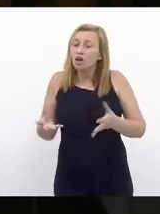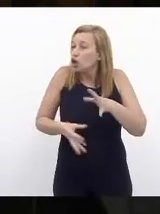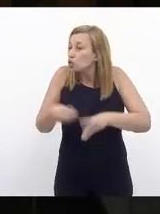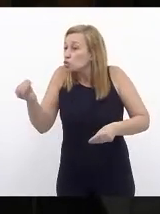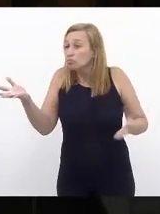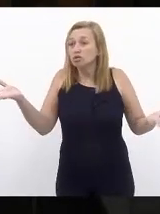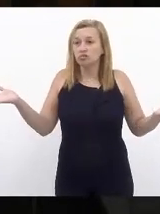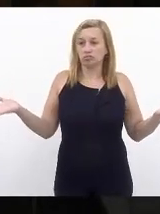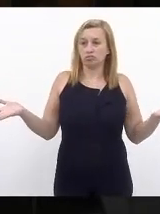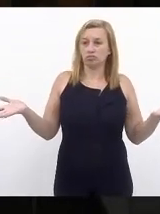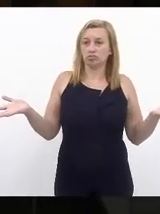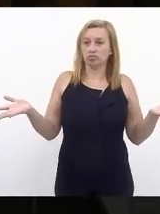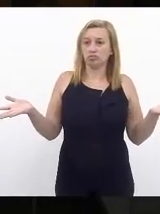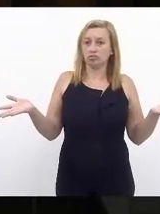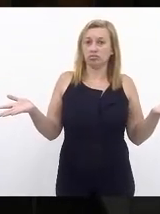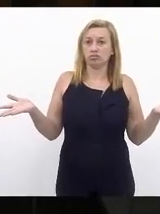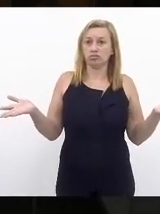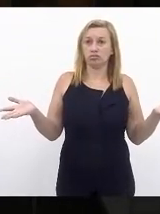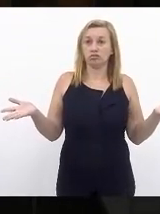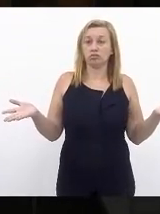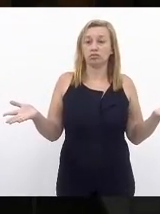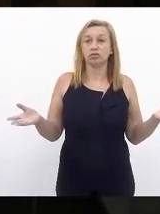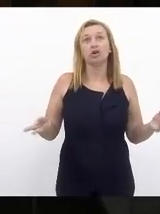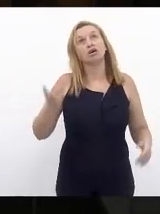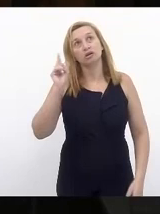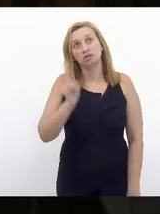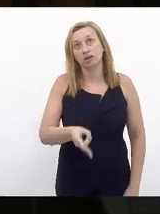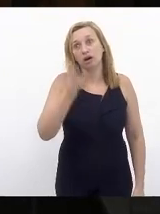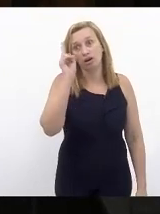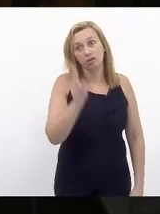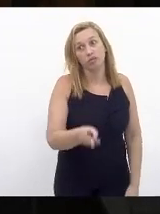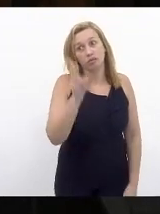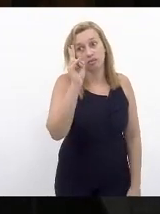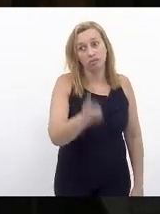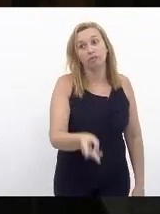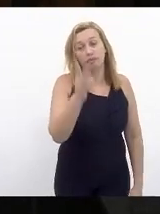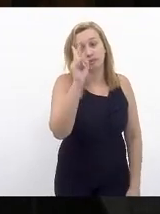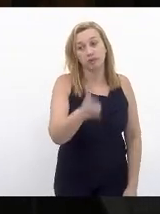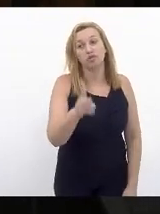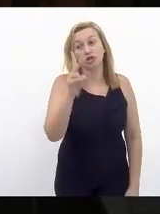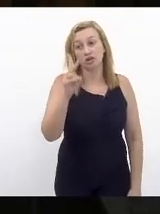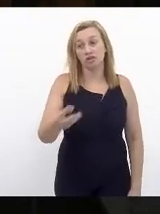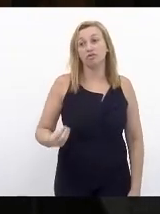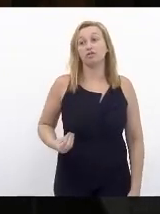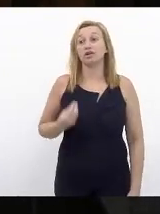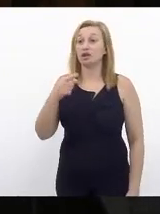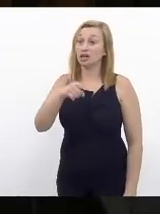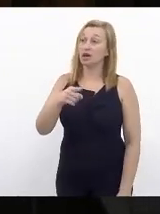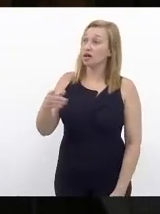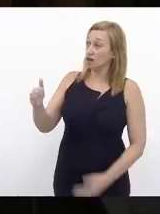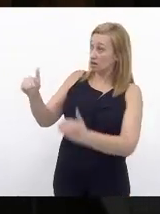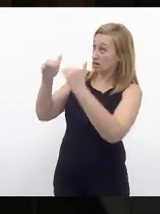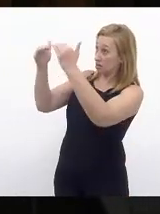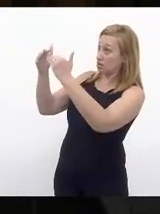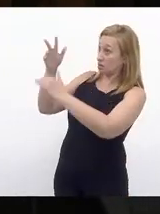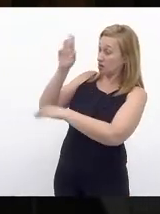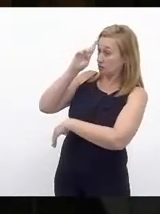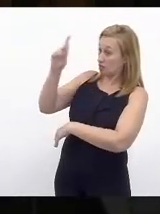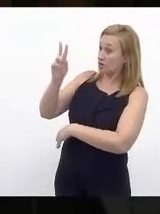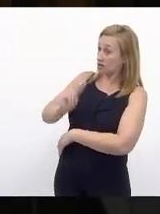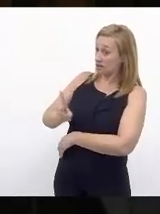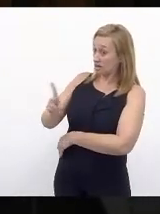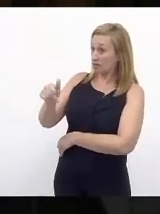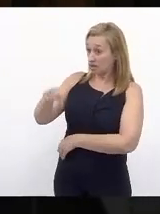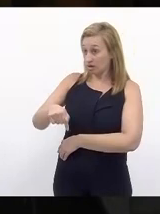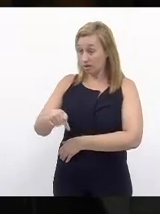embora. E são sempre os mesmos que ficam presentes. Vossa Excelência é sempre presente, muitas vezes presidindo a